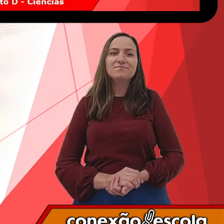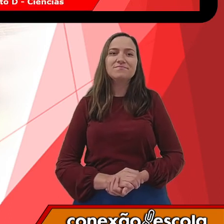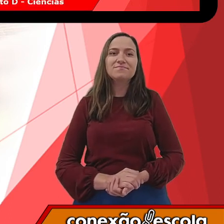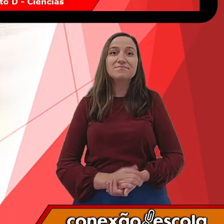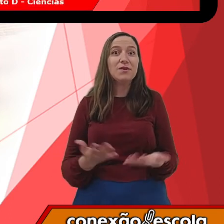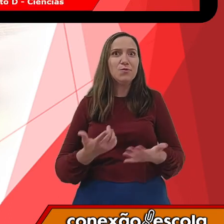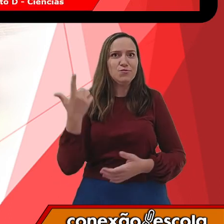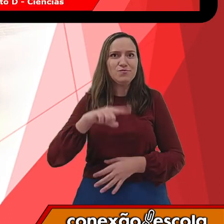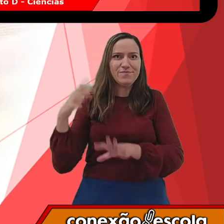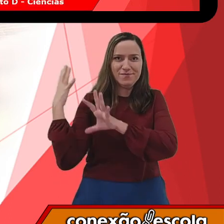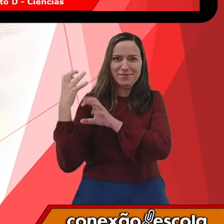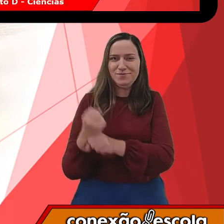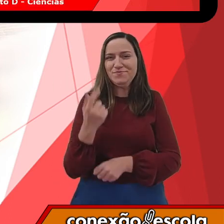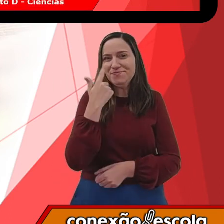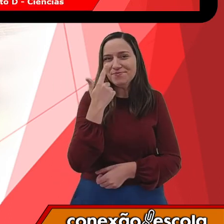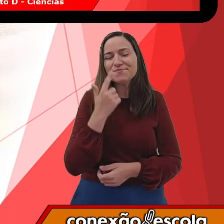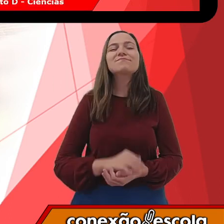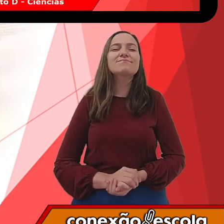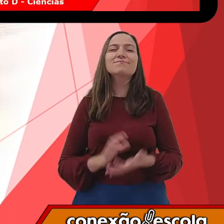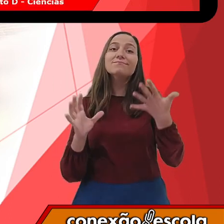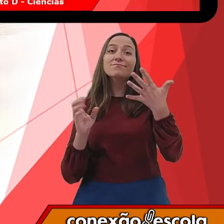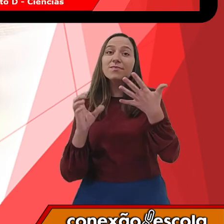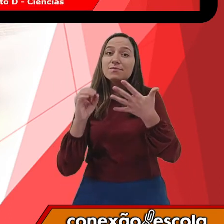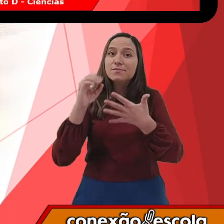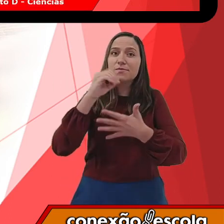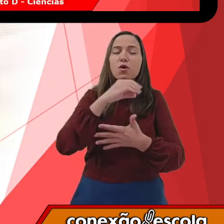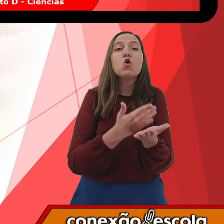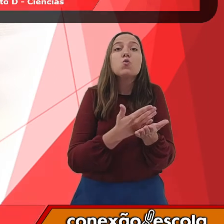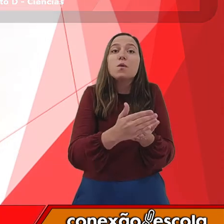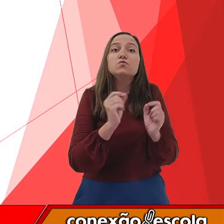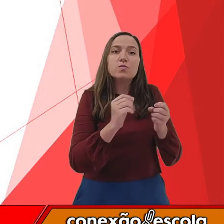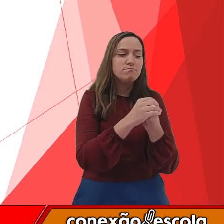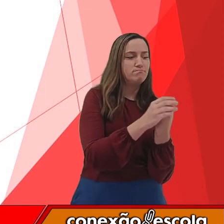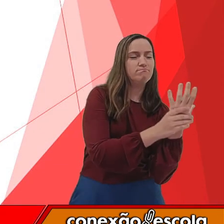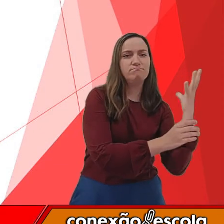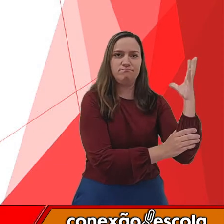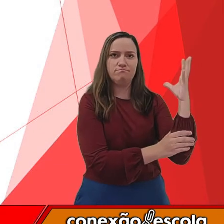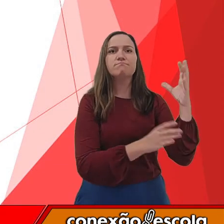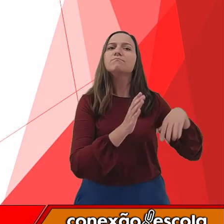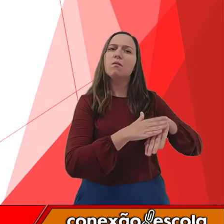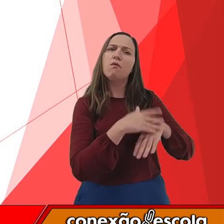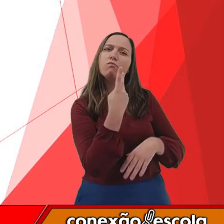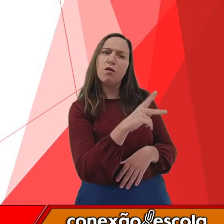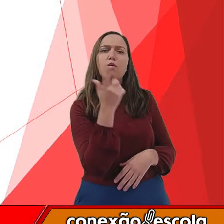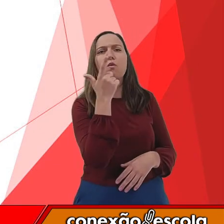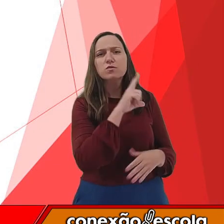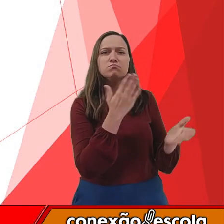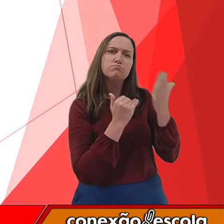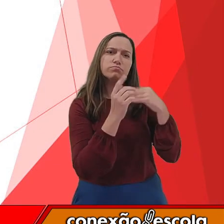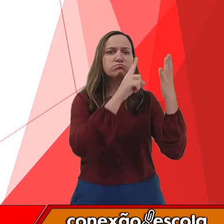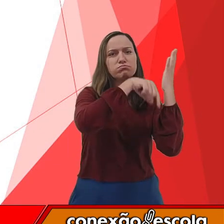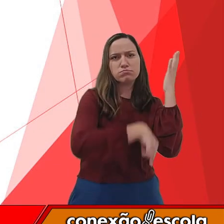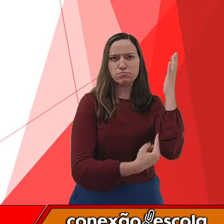Vamos retomar? A cadeia alimentar começa com os seres produtores, ou seja, aqueles que produzem o seu